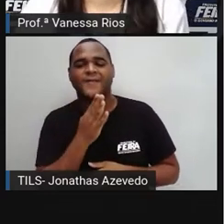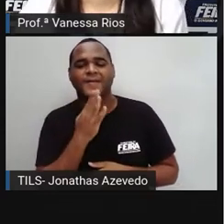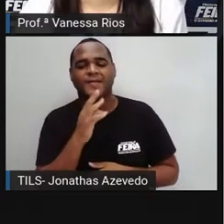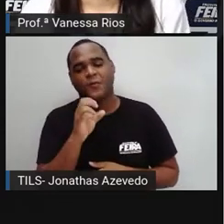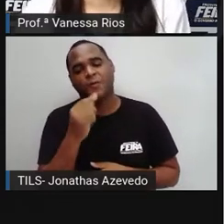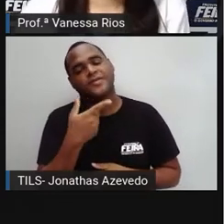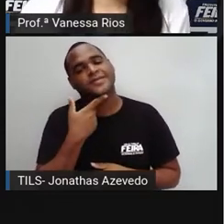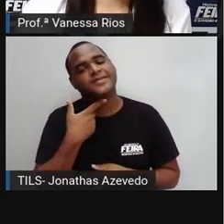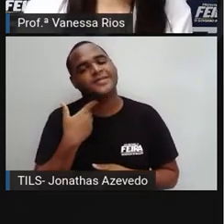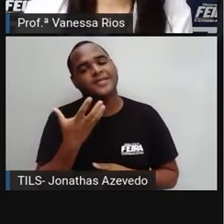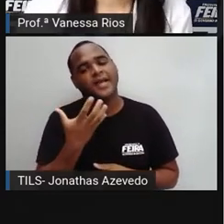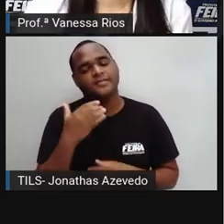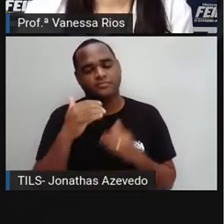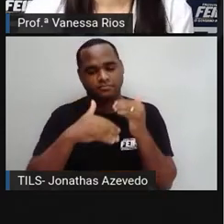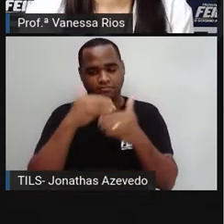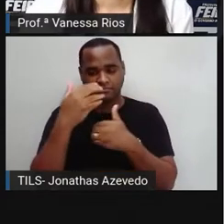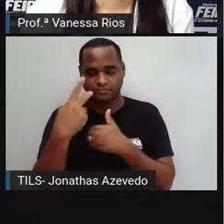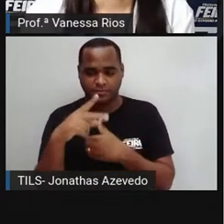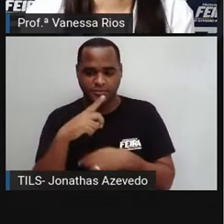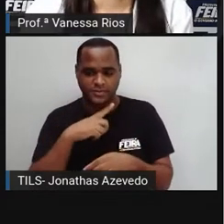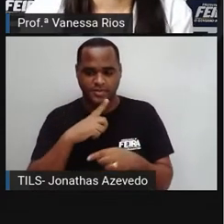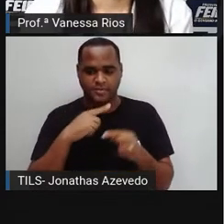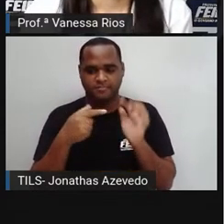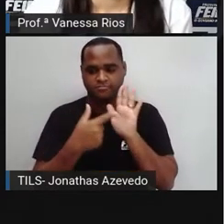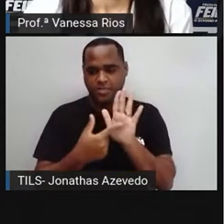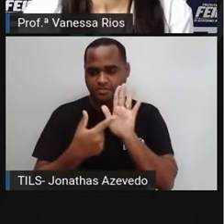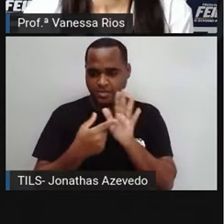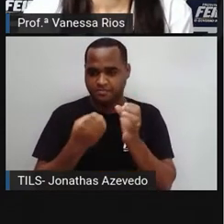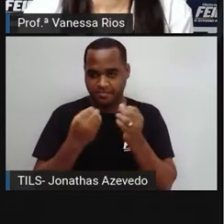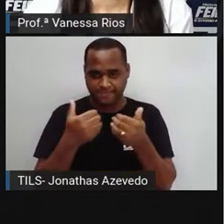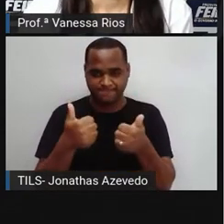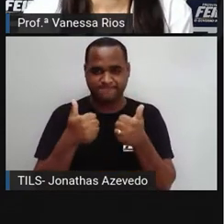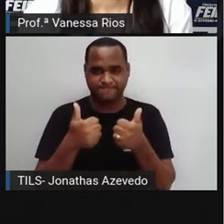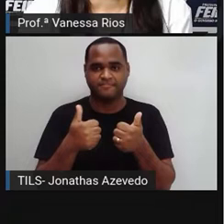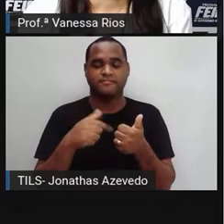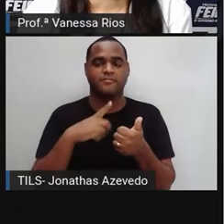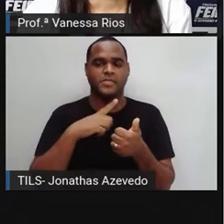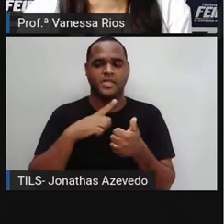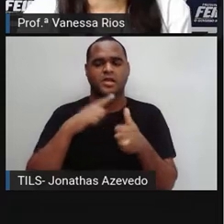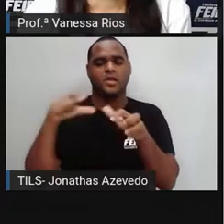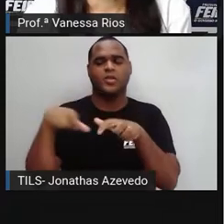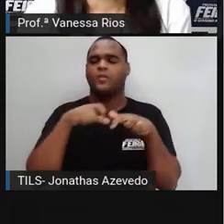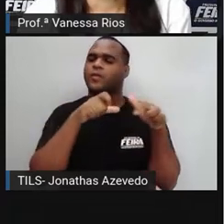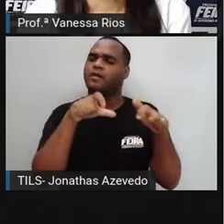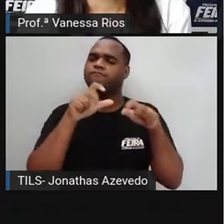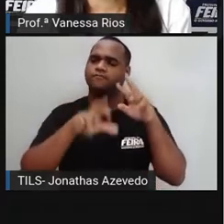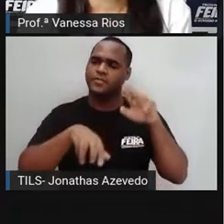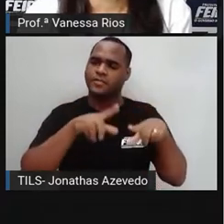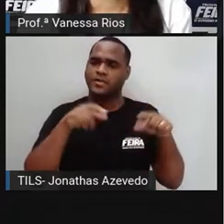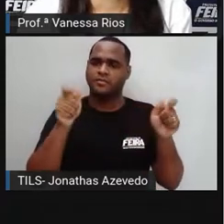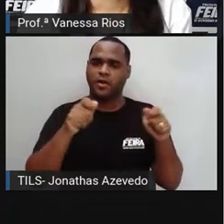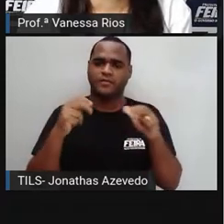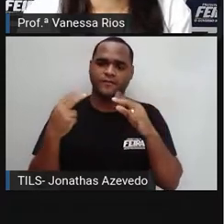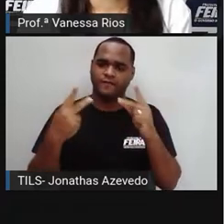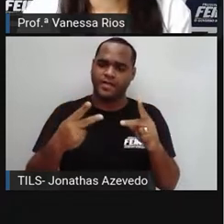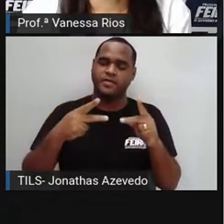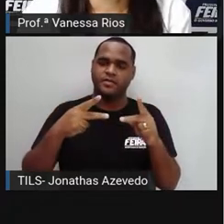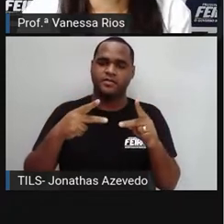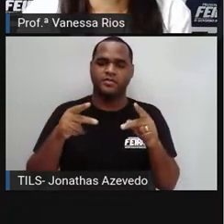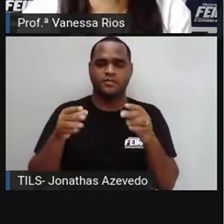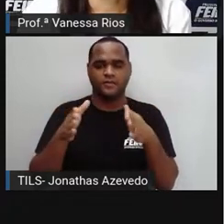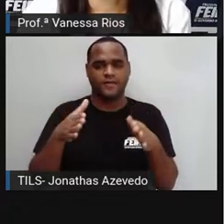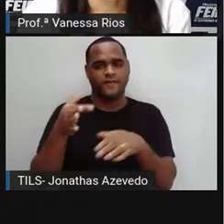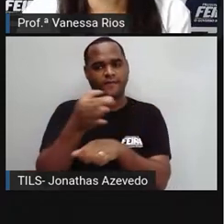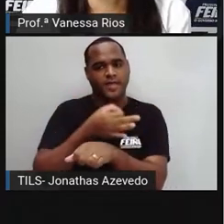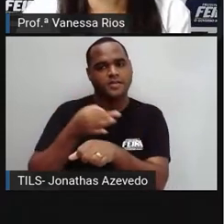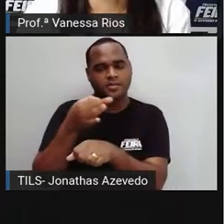ou deseja conhecer os que a prova vai apresentar. Existem aí vários locais que podem ser visitados